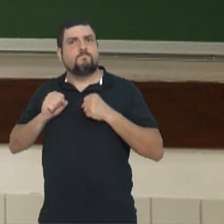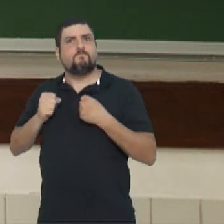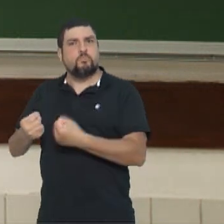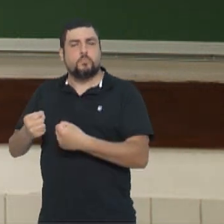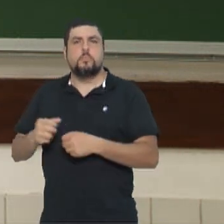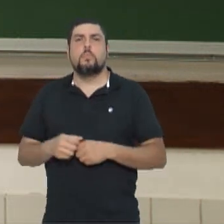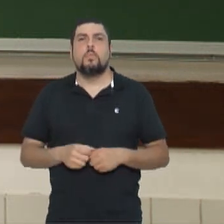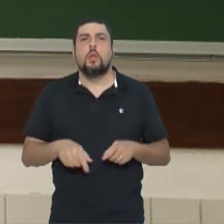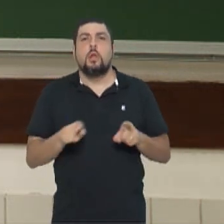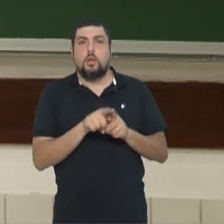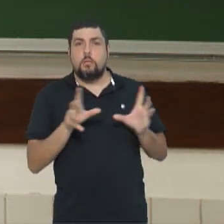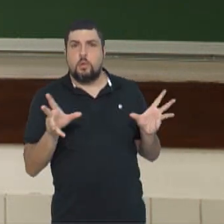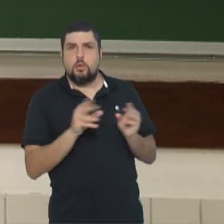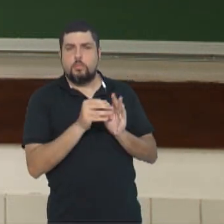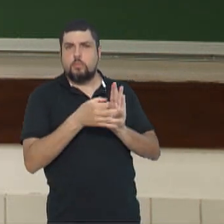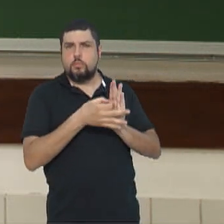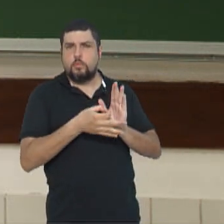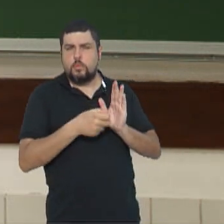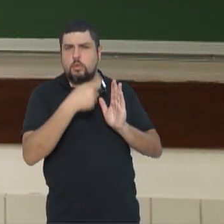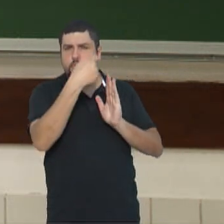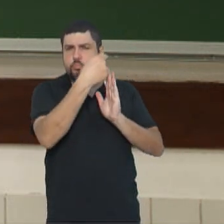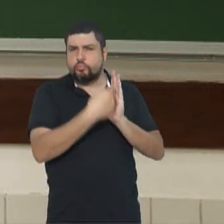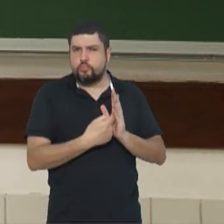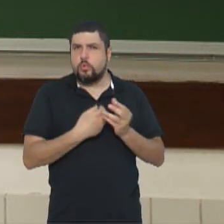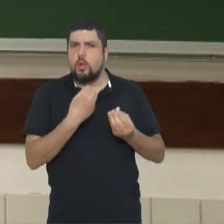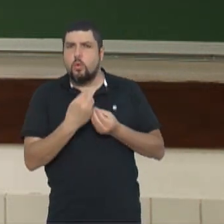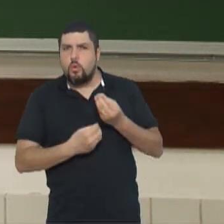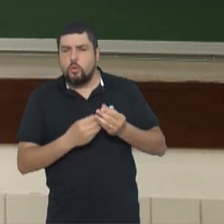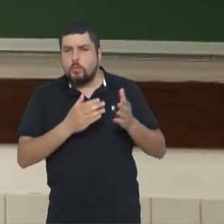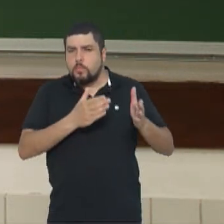resenha, a gente viu como planejar algumas etapas